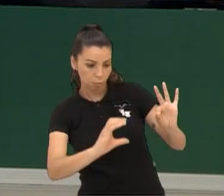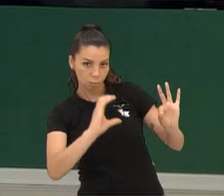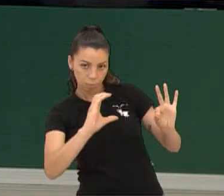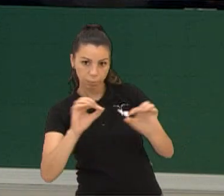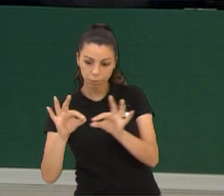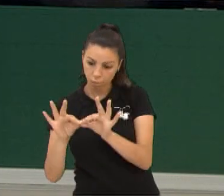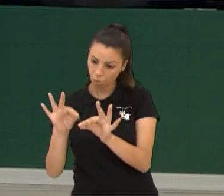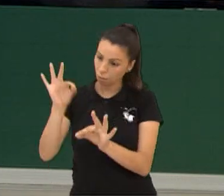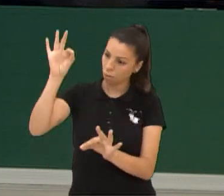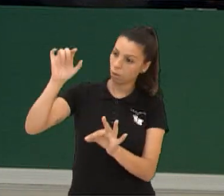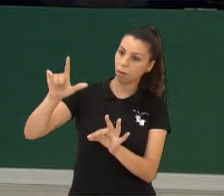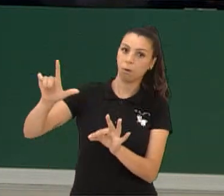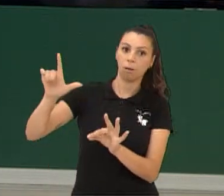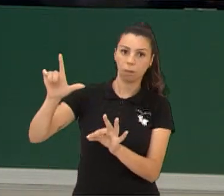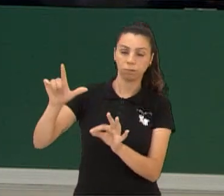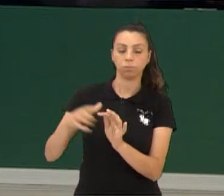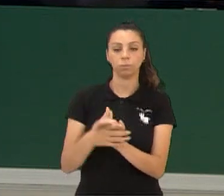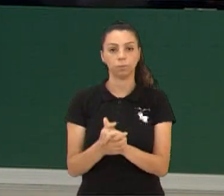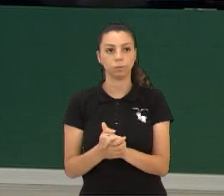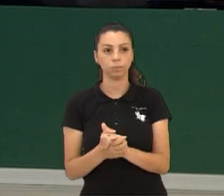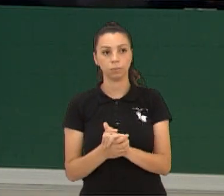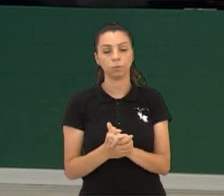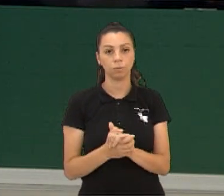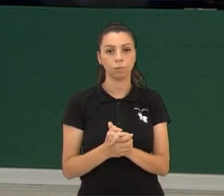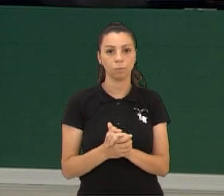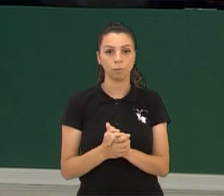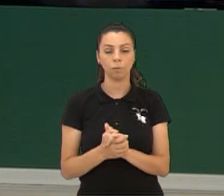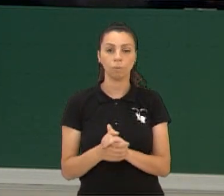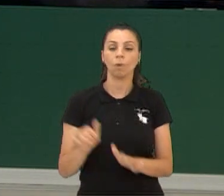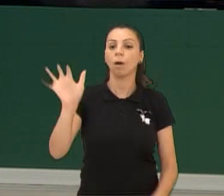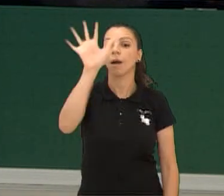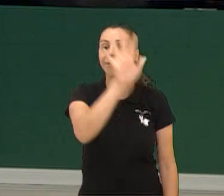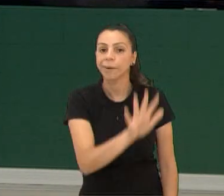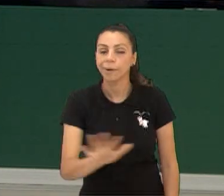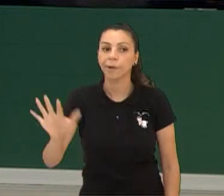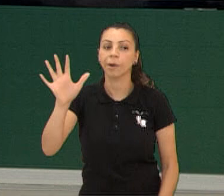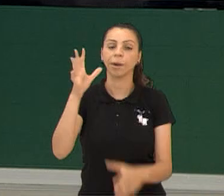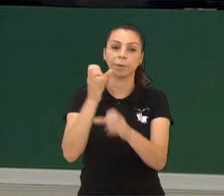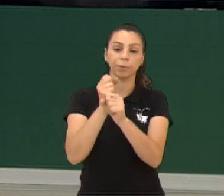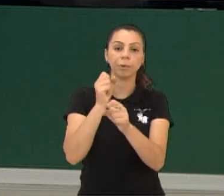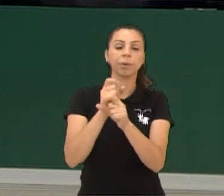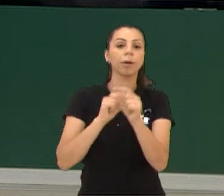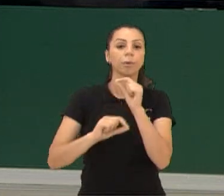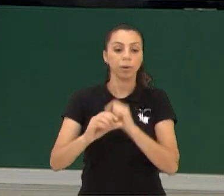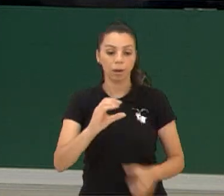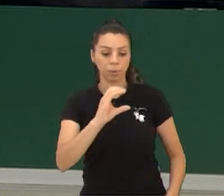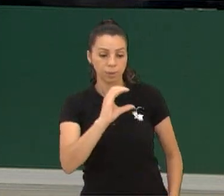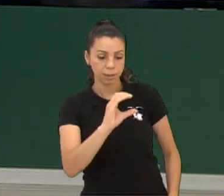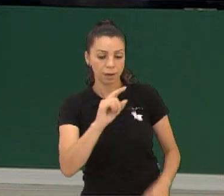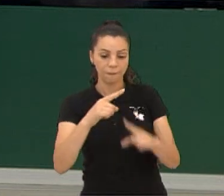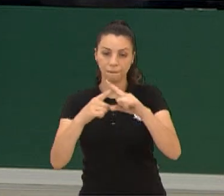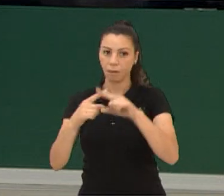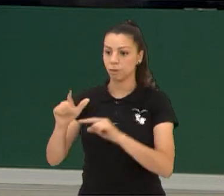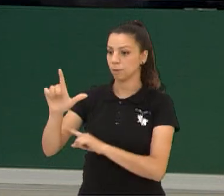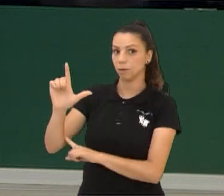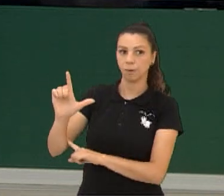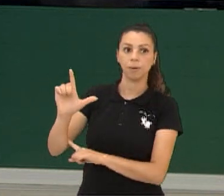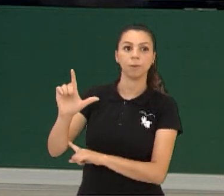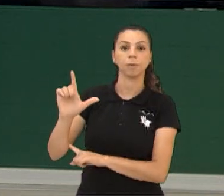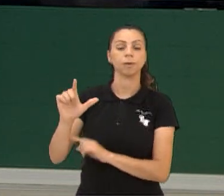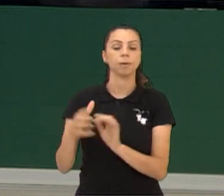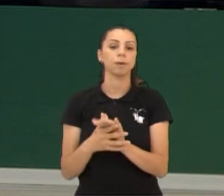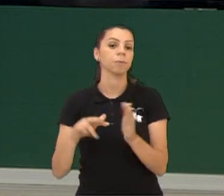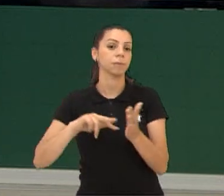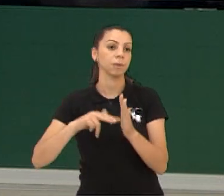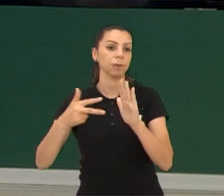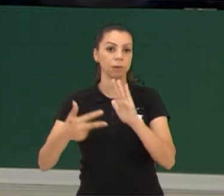largura. Levando em consideração que o comprimento, que a área do retângulo é comprimento vezes a largura, olha lá, comprimento vezes a largura, a gente